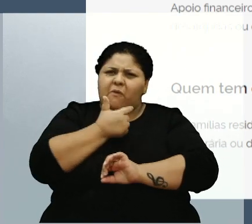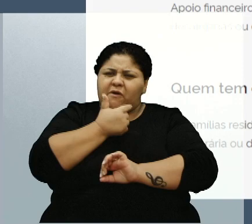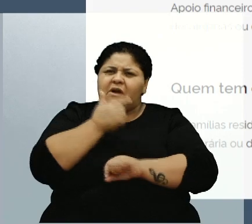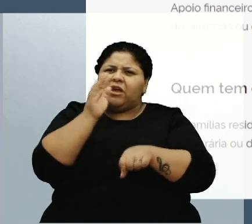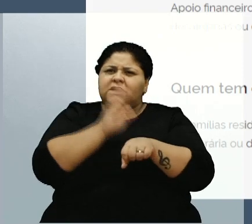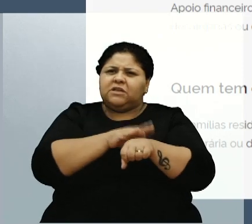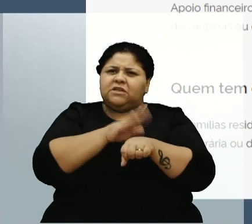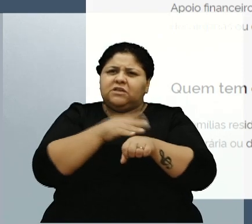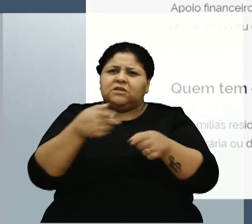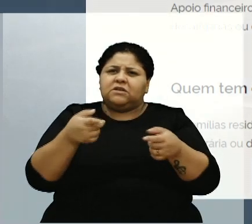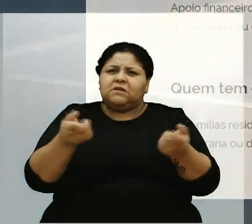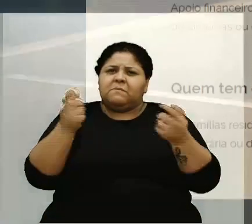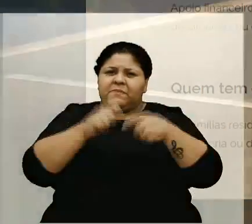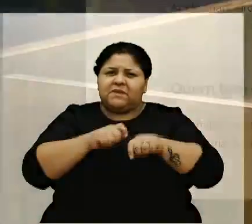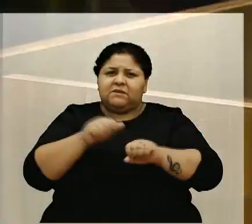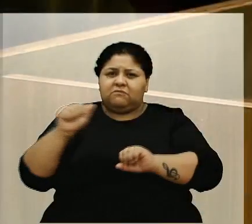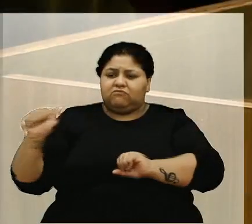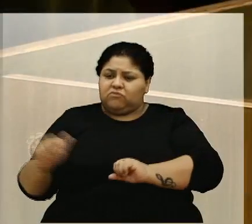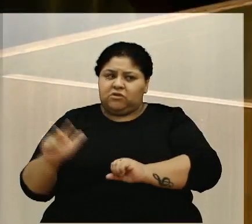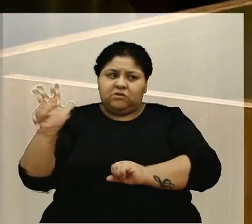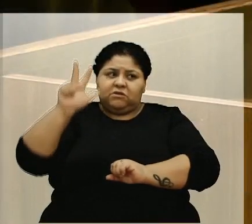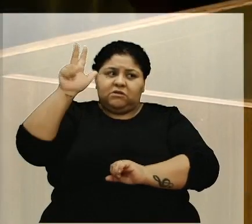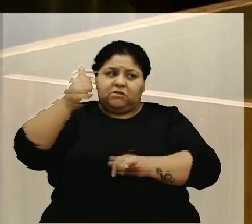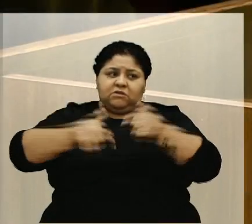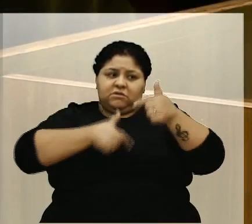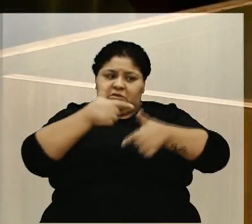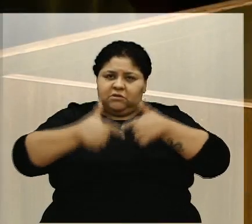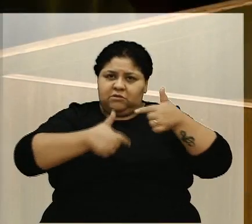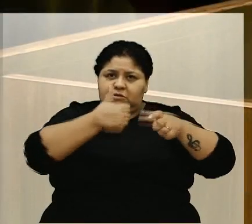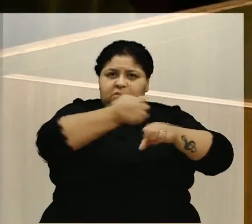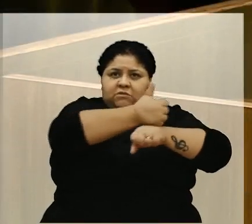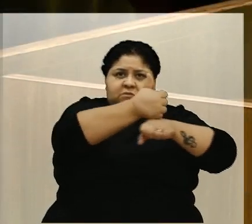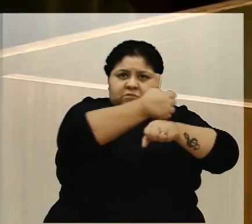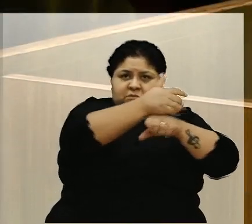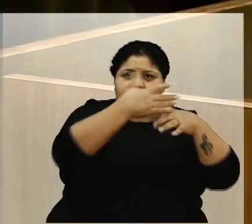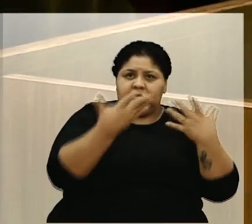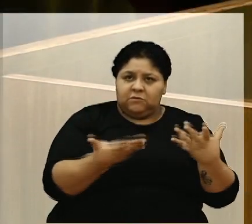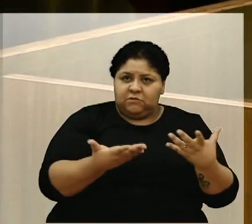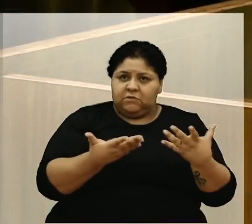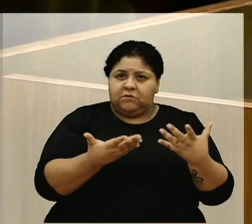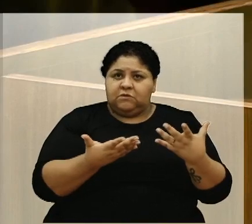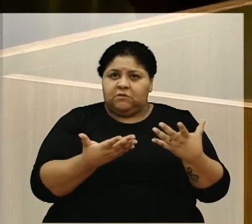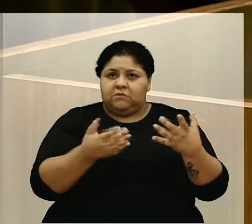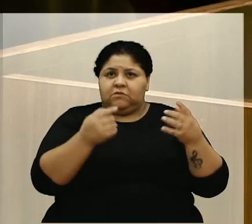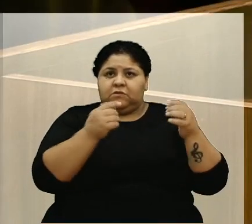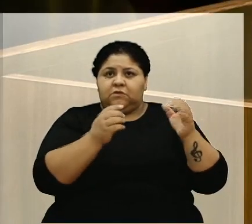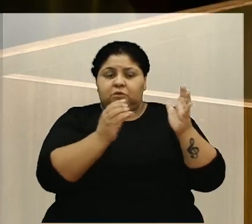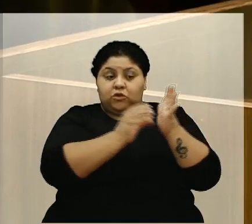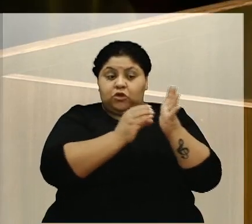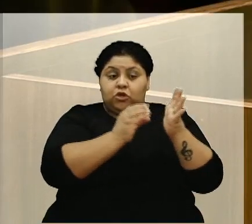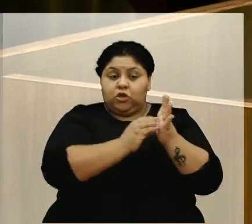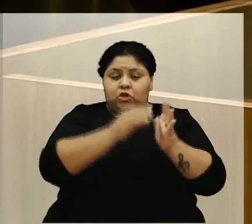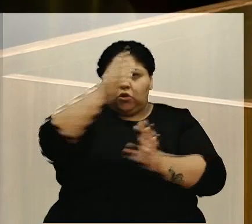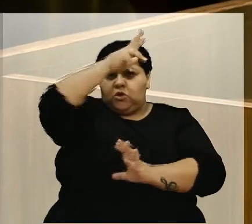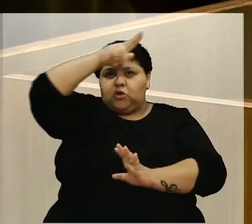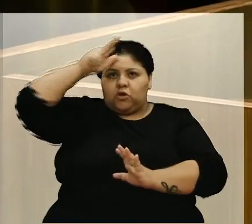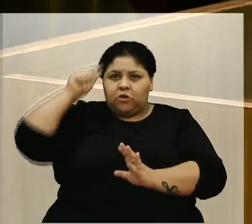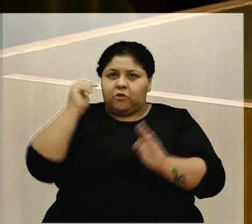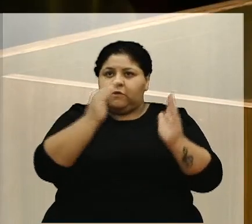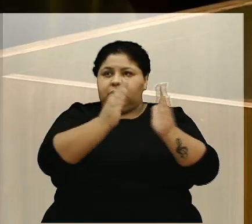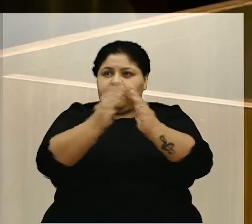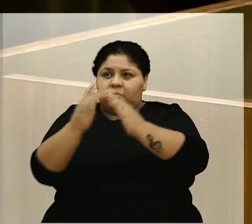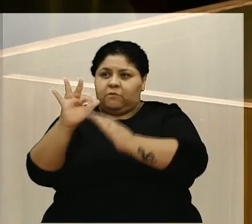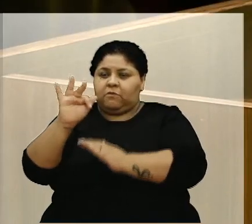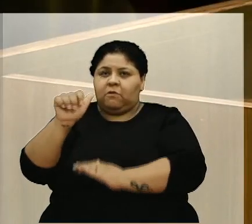vamos precisar valorizar o trabalho das assistentes, dos assistentes sociais, dos servidores do município, da habitação, da